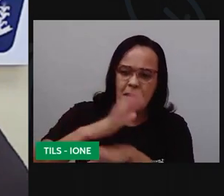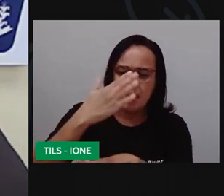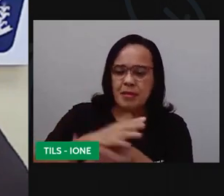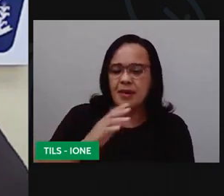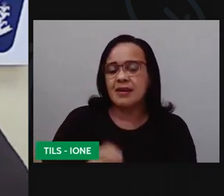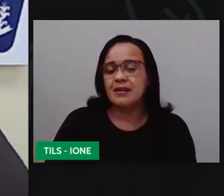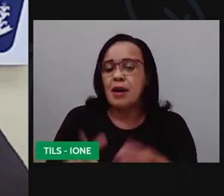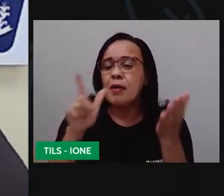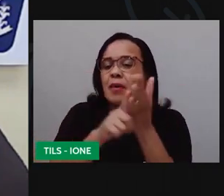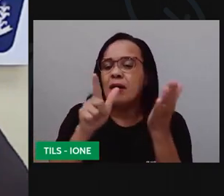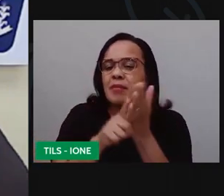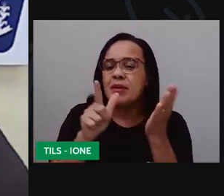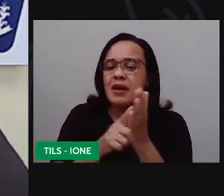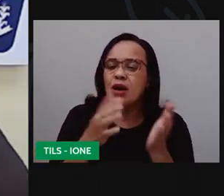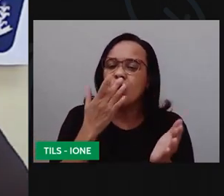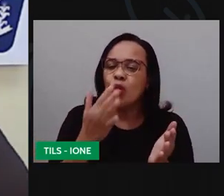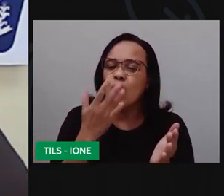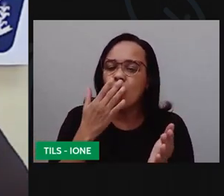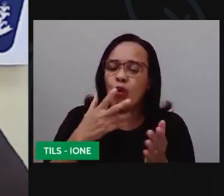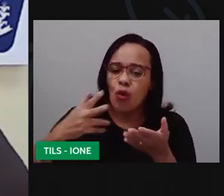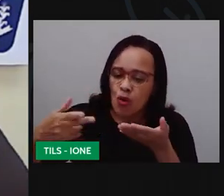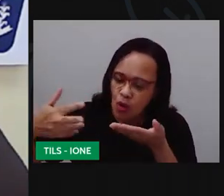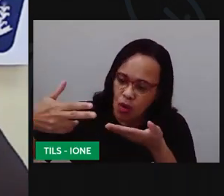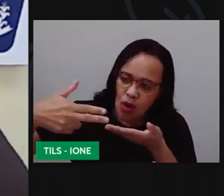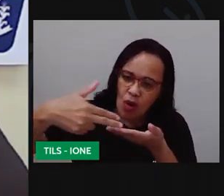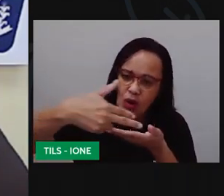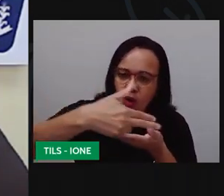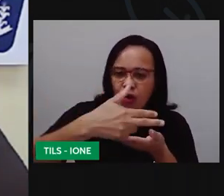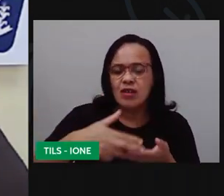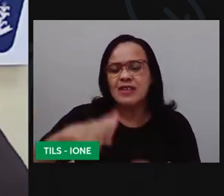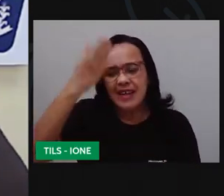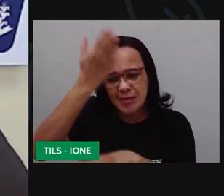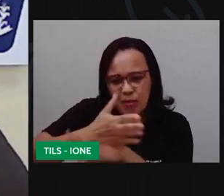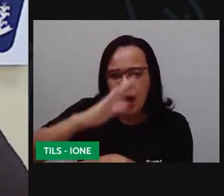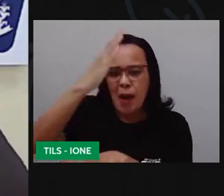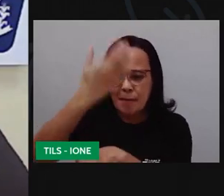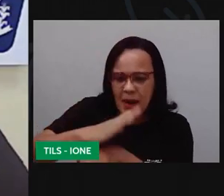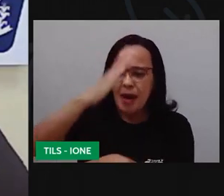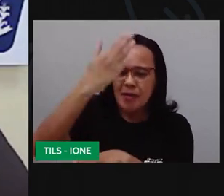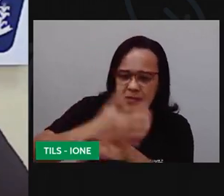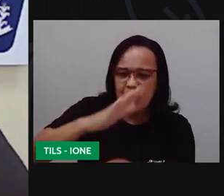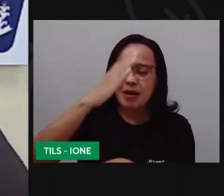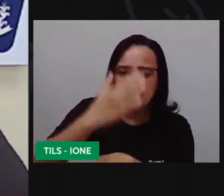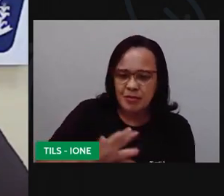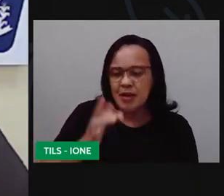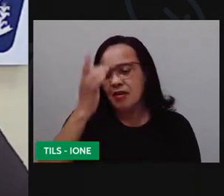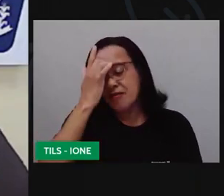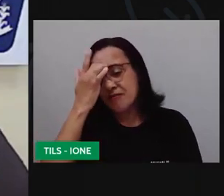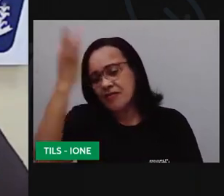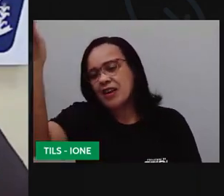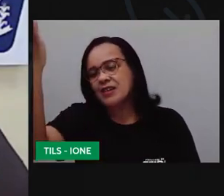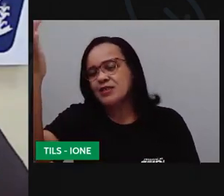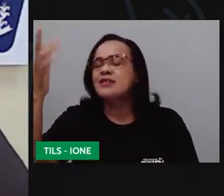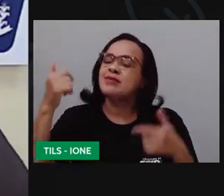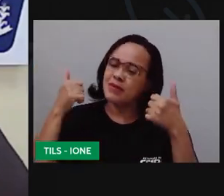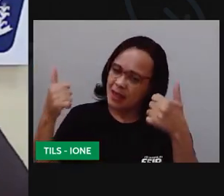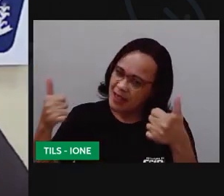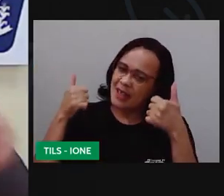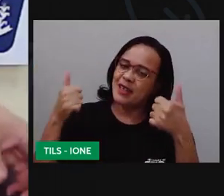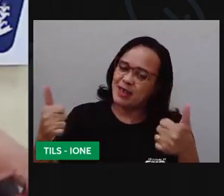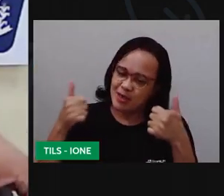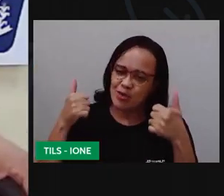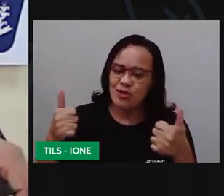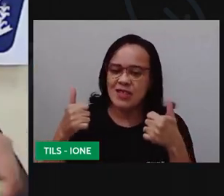em casa, uma revista, e fazer isso várias e várias vezes. E assim é muito mais fácil, não é não, Ione,